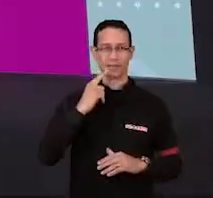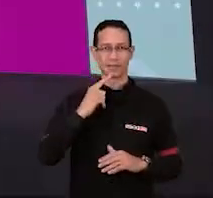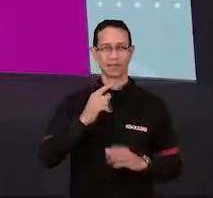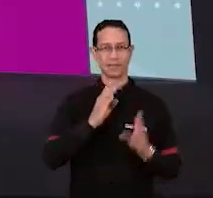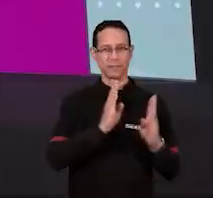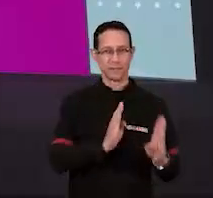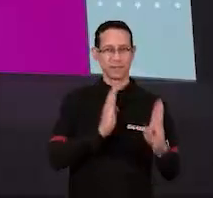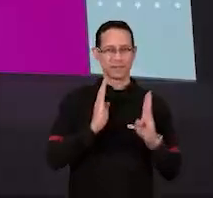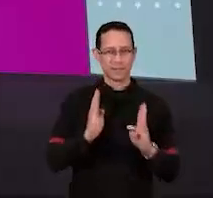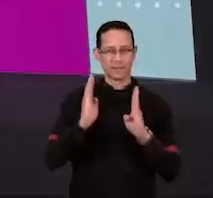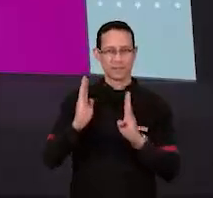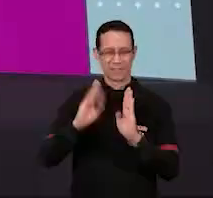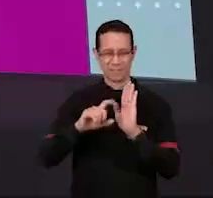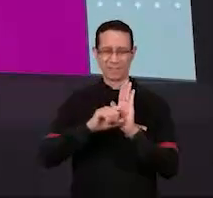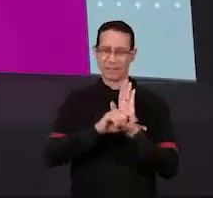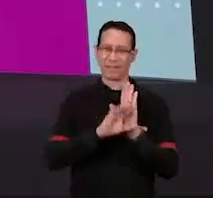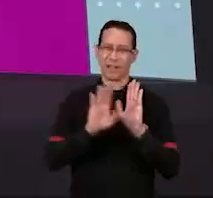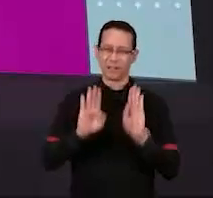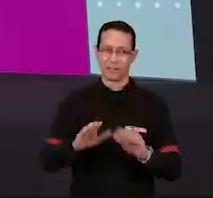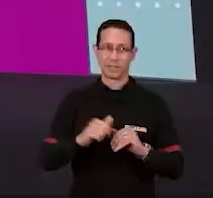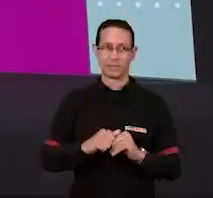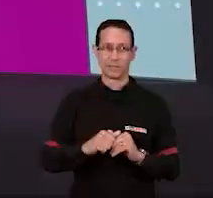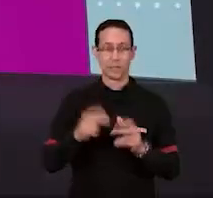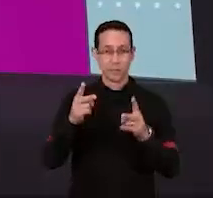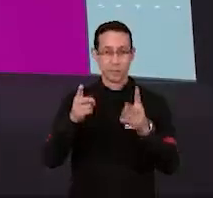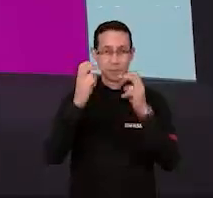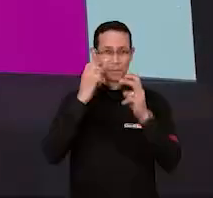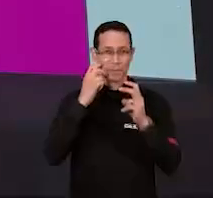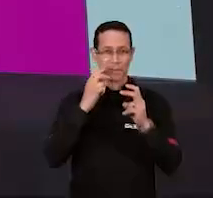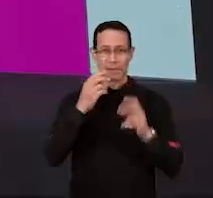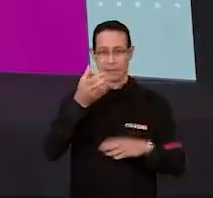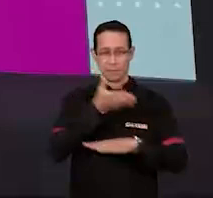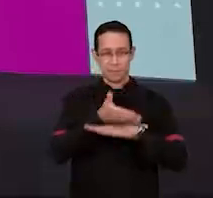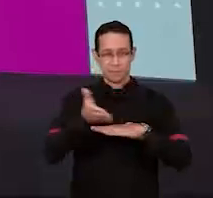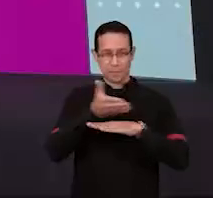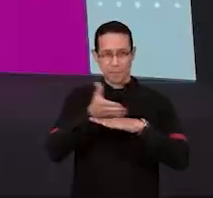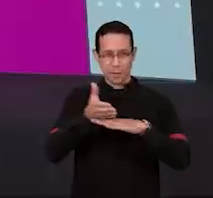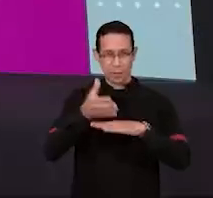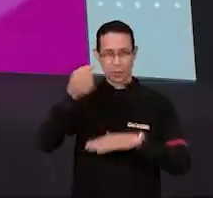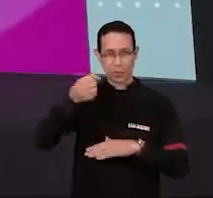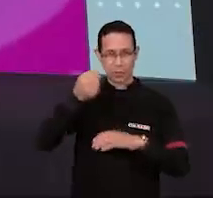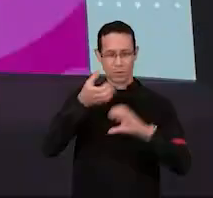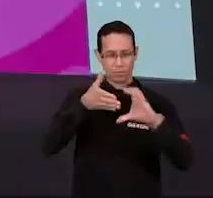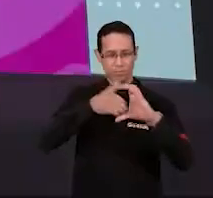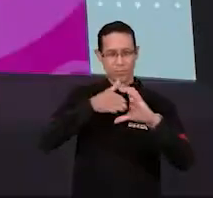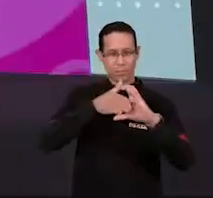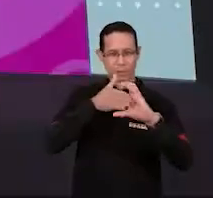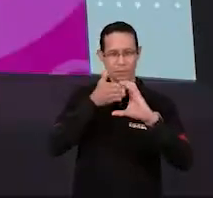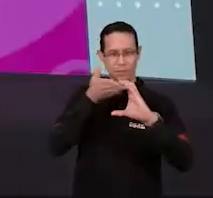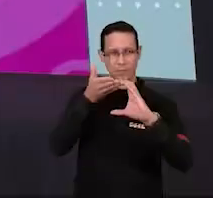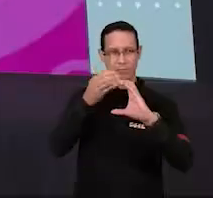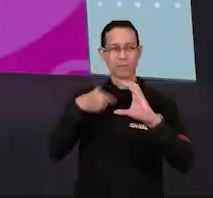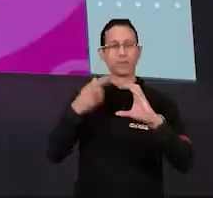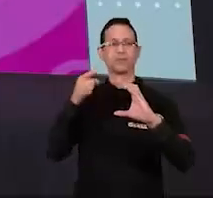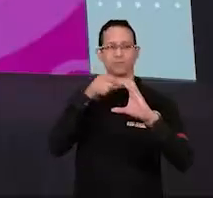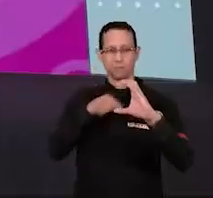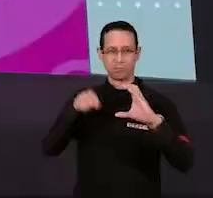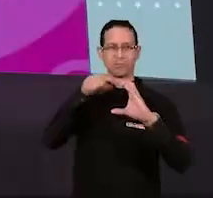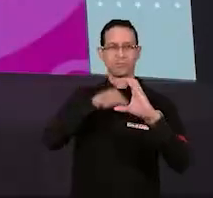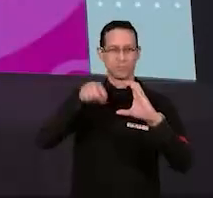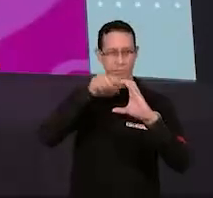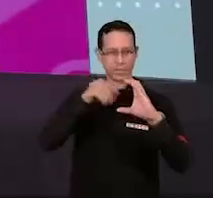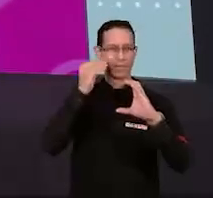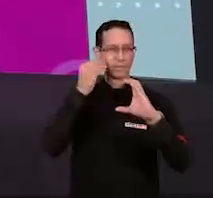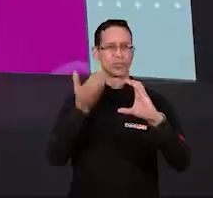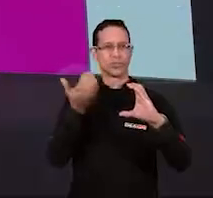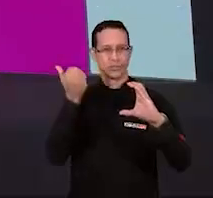ela adere. E eu percebo que essa secreção esbranquiçada na parede fica. Então, quando eu posso, eu escarifico essa parede. Porque